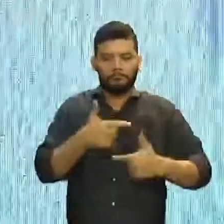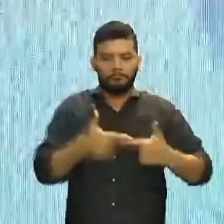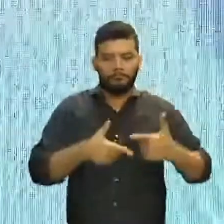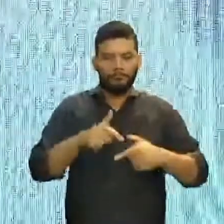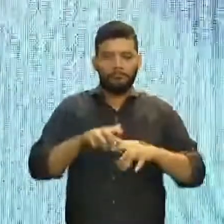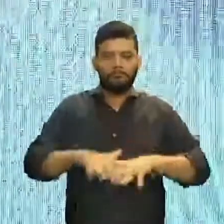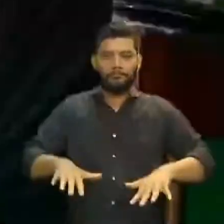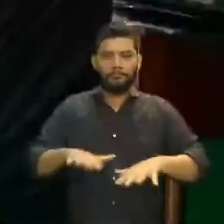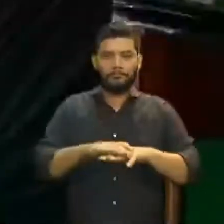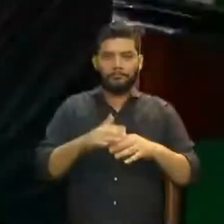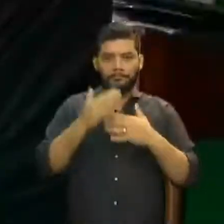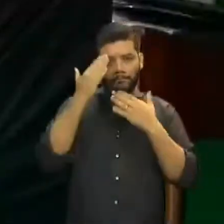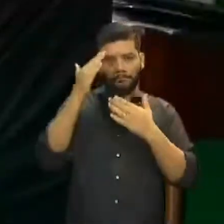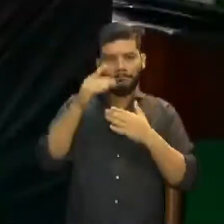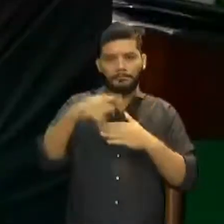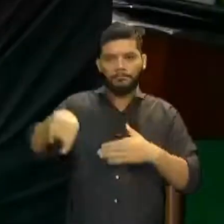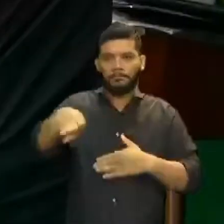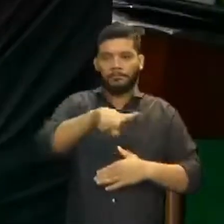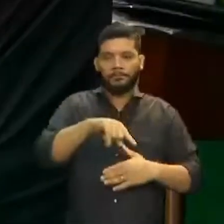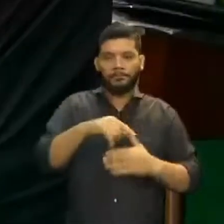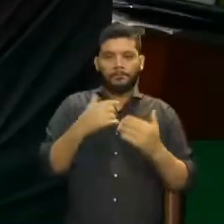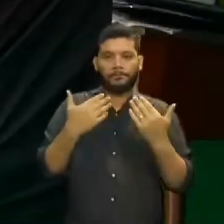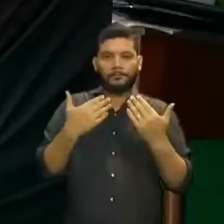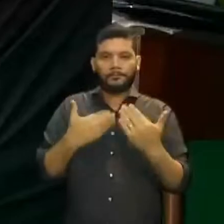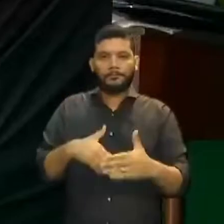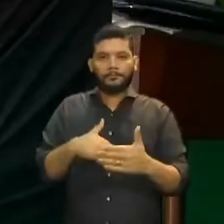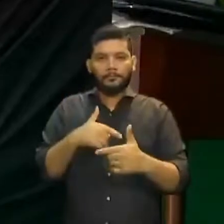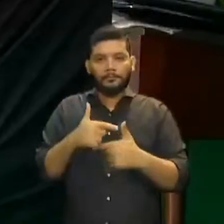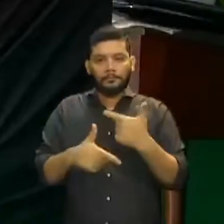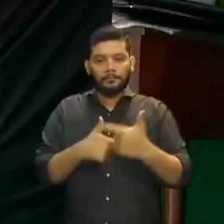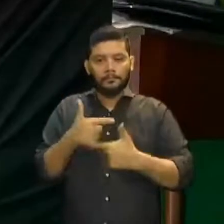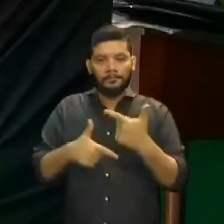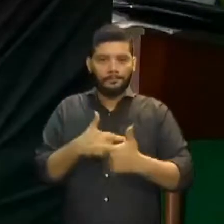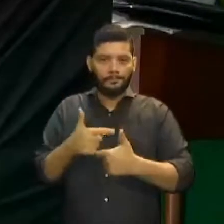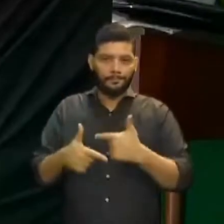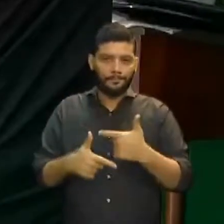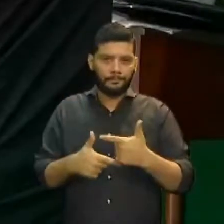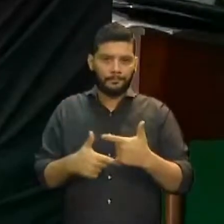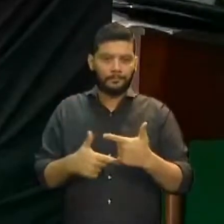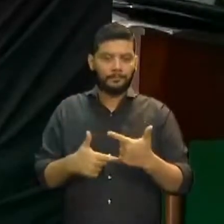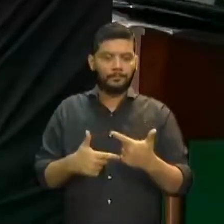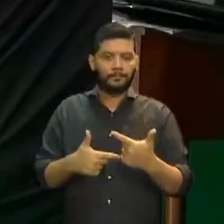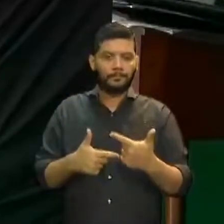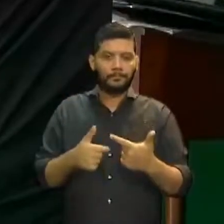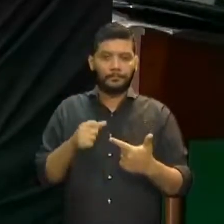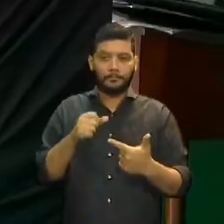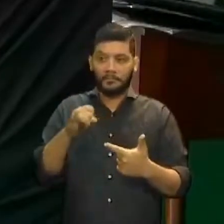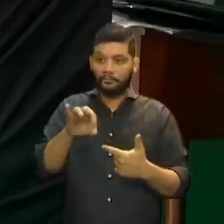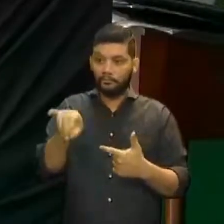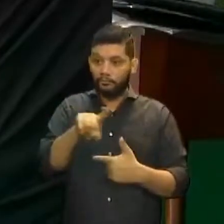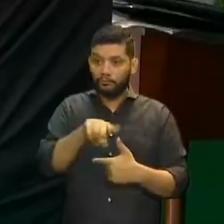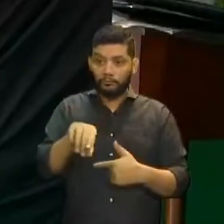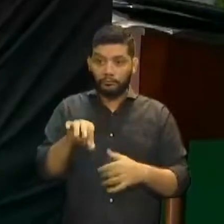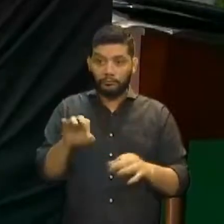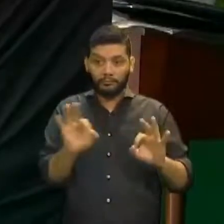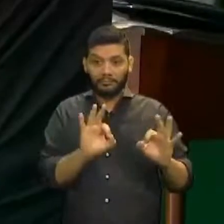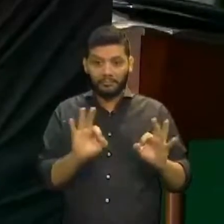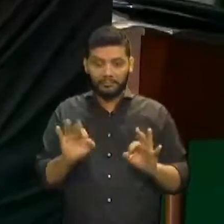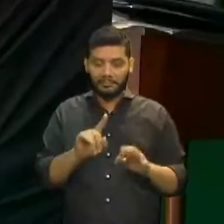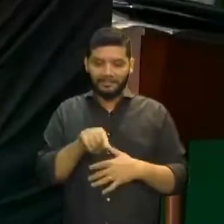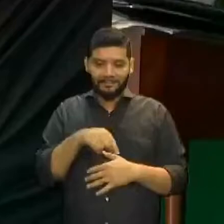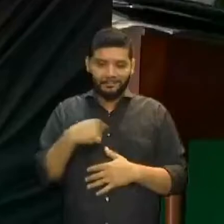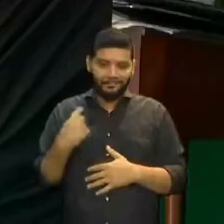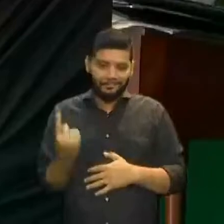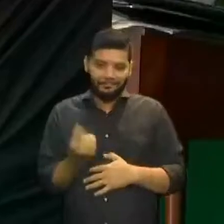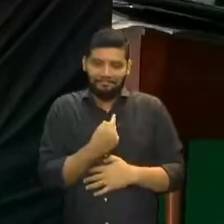serviço aqui, nós também queremos aqui fazer um agradecimento a todos vocês, servidores e colaboradores. Sem vocês, nós